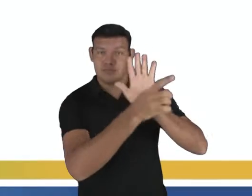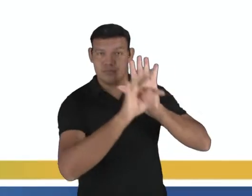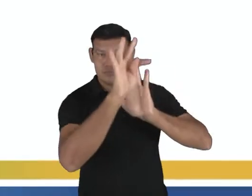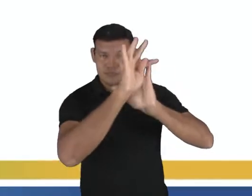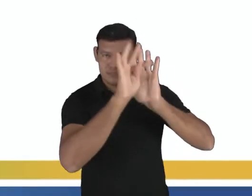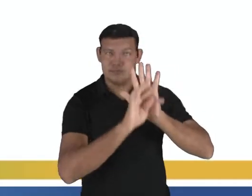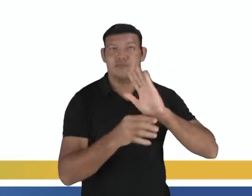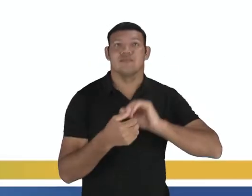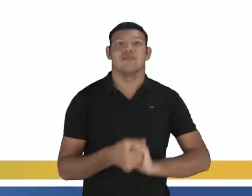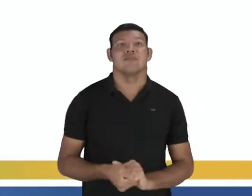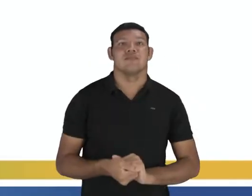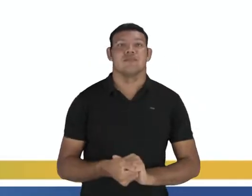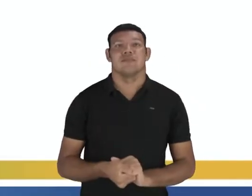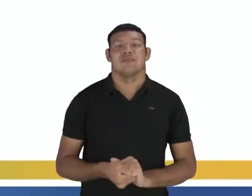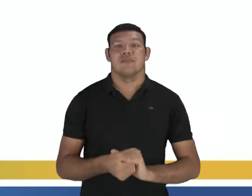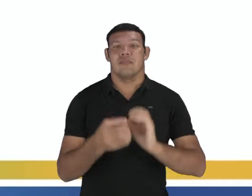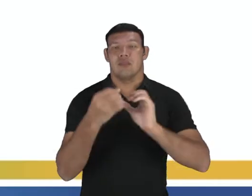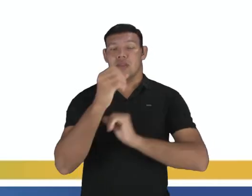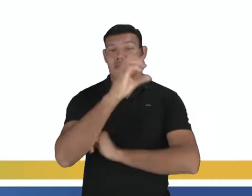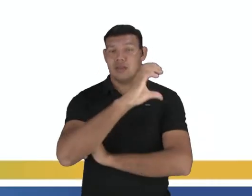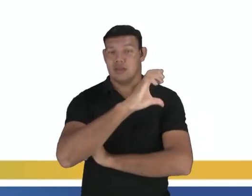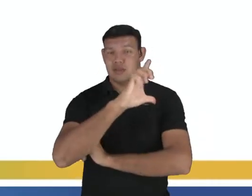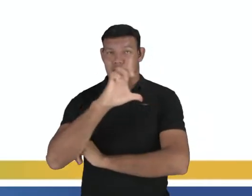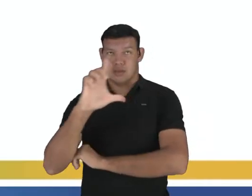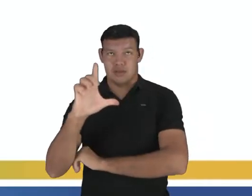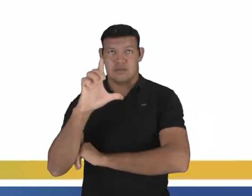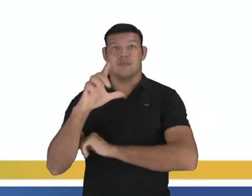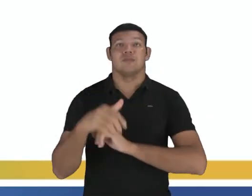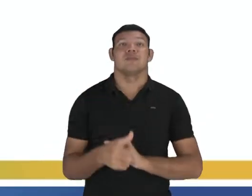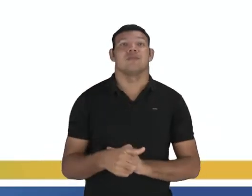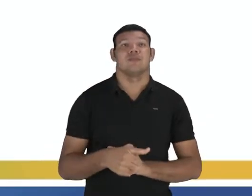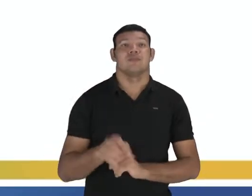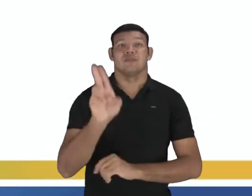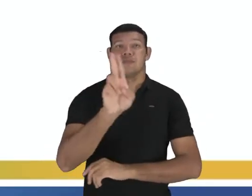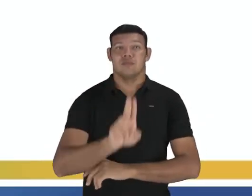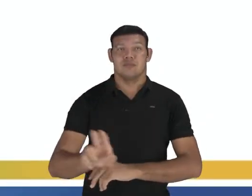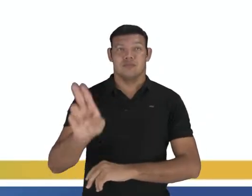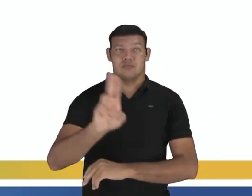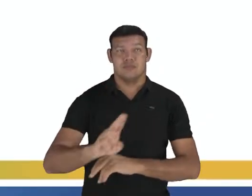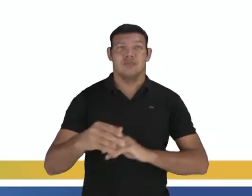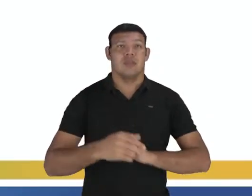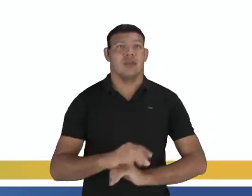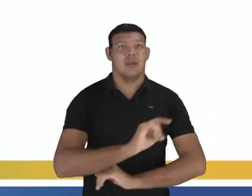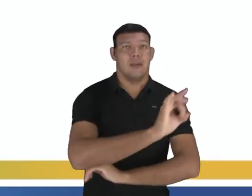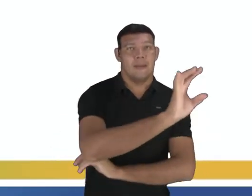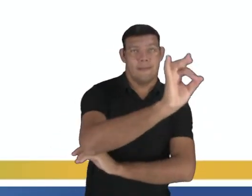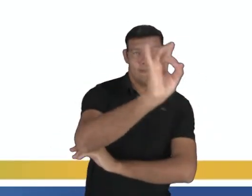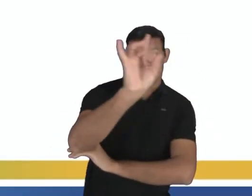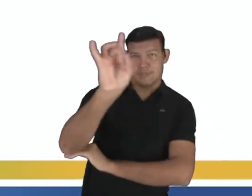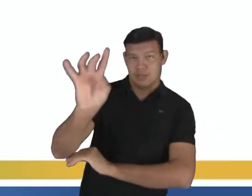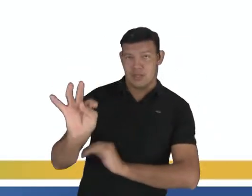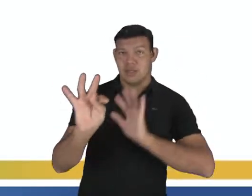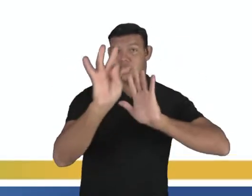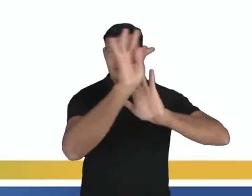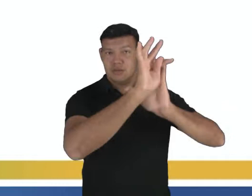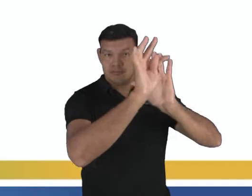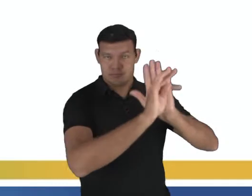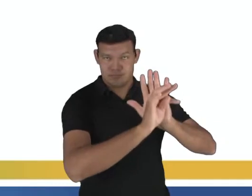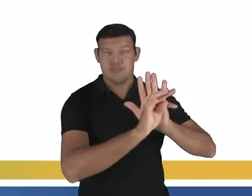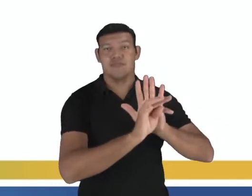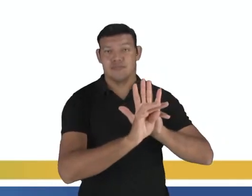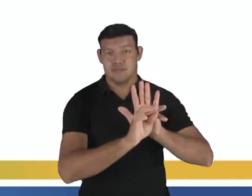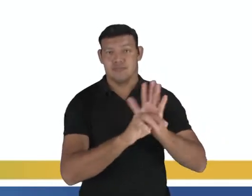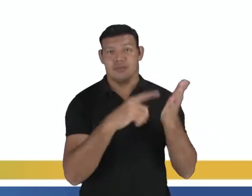Gêneros textuais. Os gêneros textuais são as classificações usadas para determinar